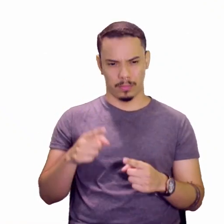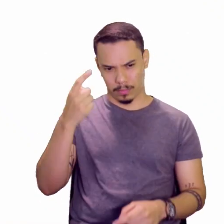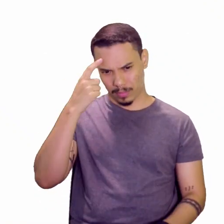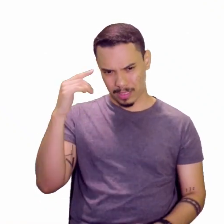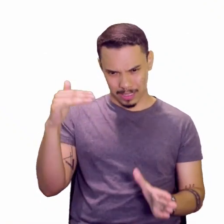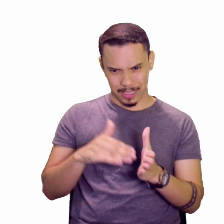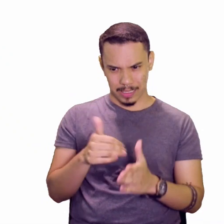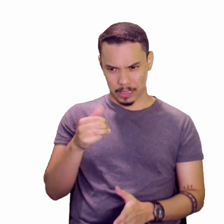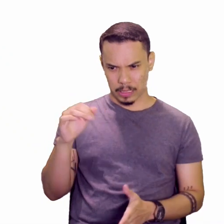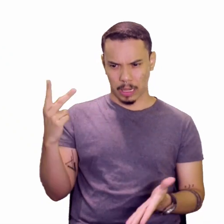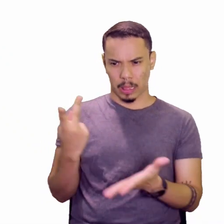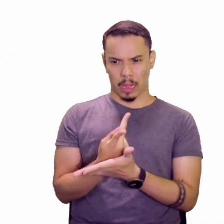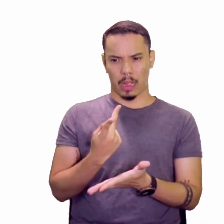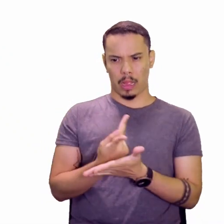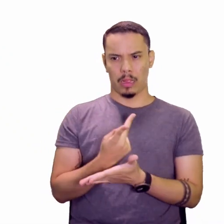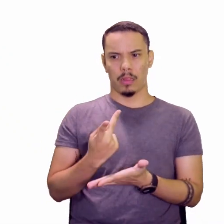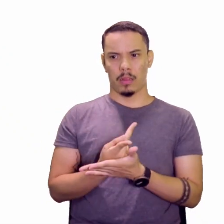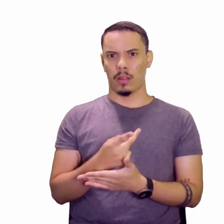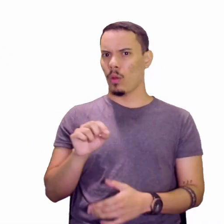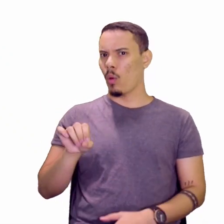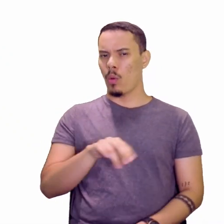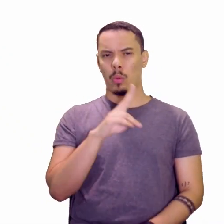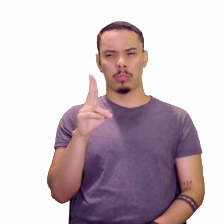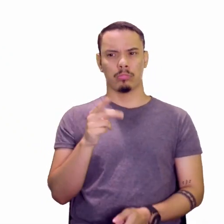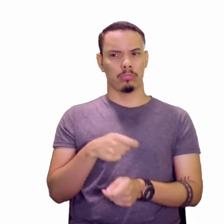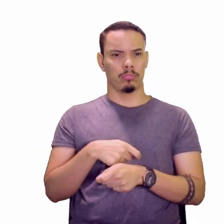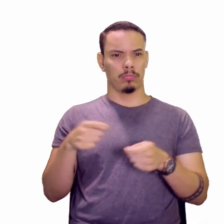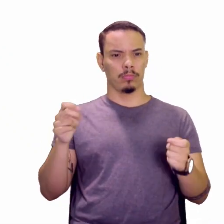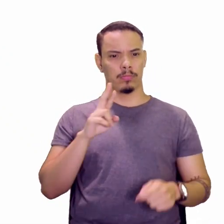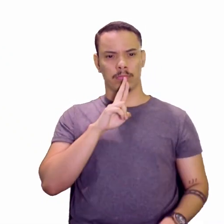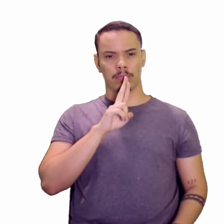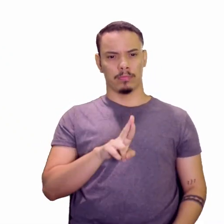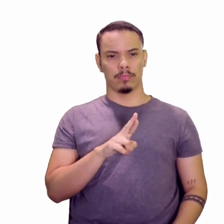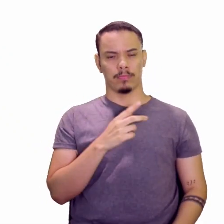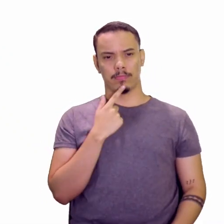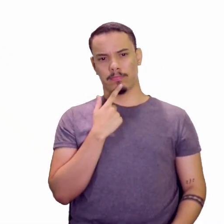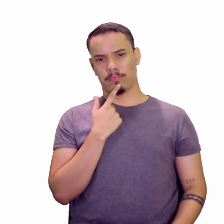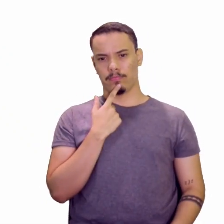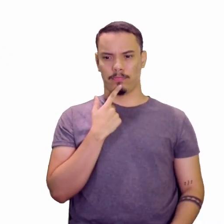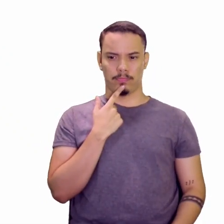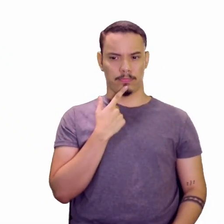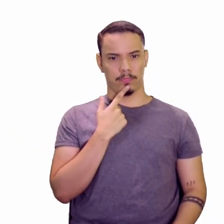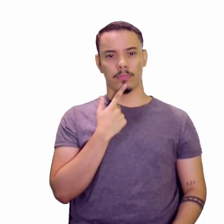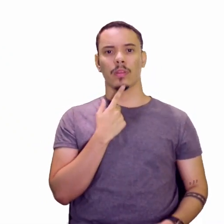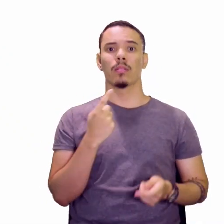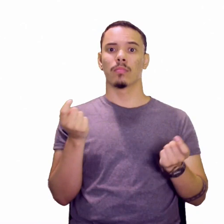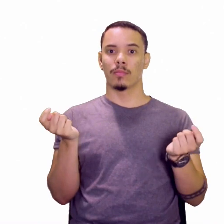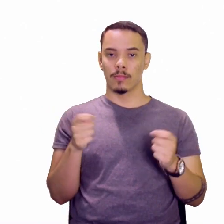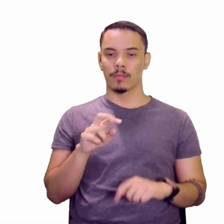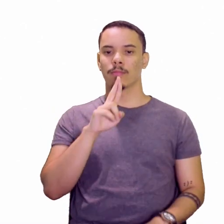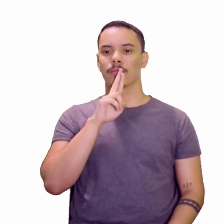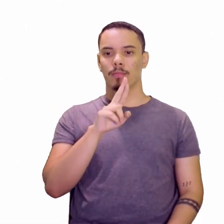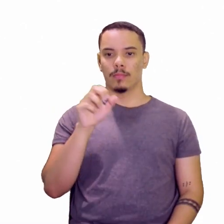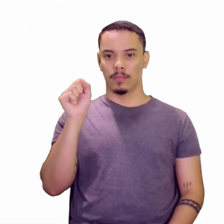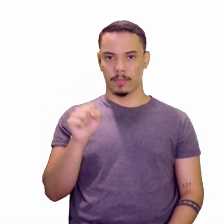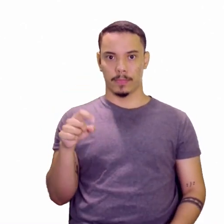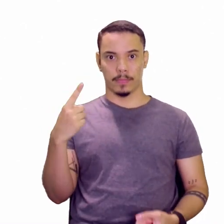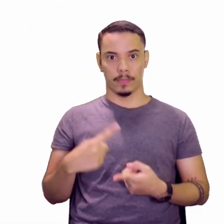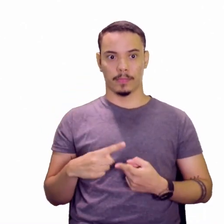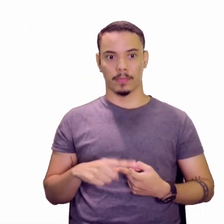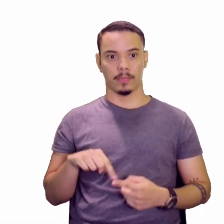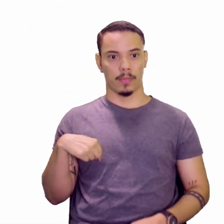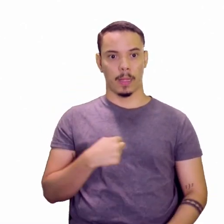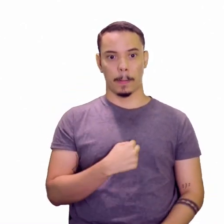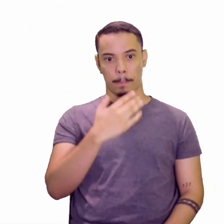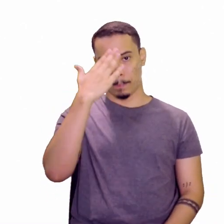está errada essa questão, Décio? Ou não é possível resolver? Né? Então vamos ver que sim, é possível resolver, porque nós sabemos que o